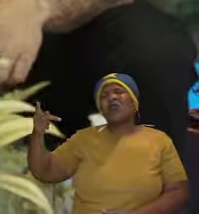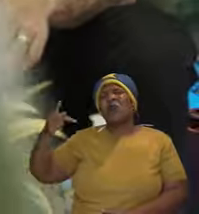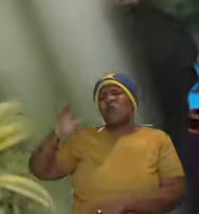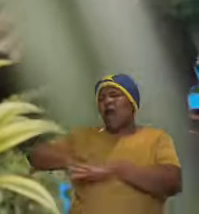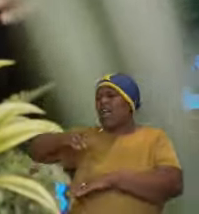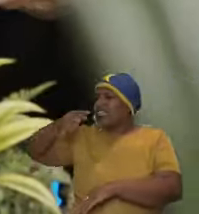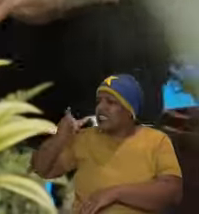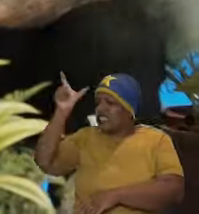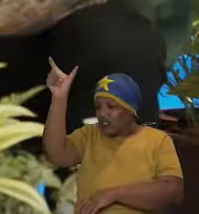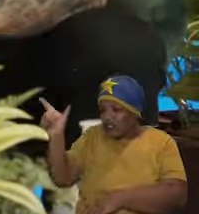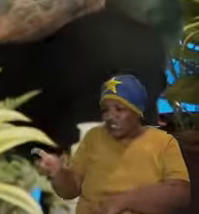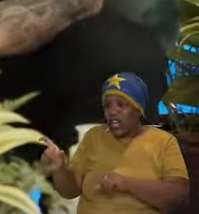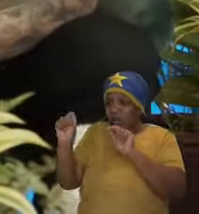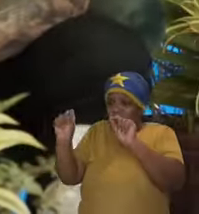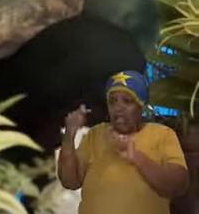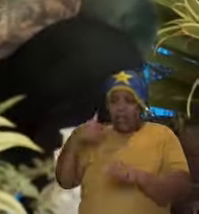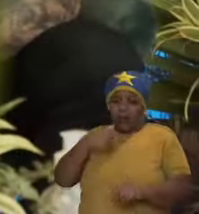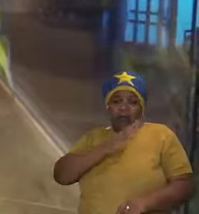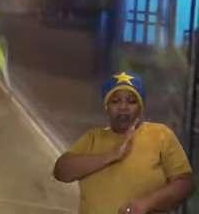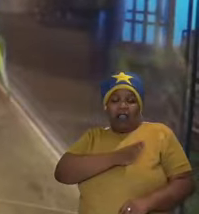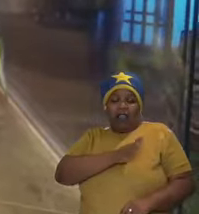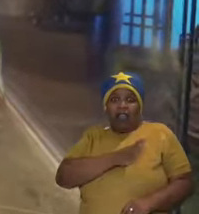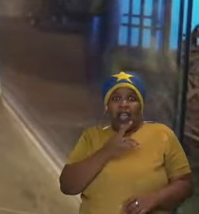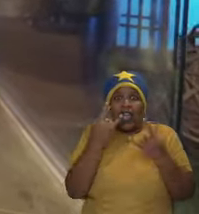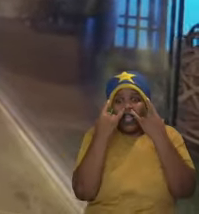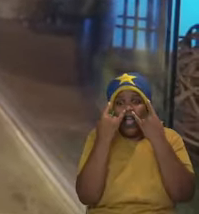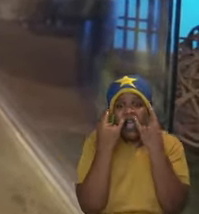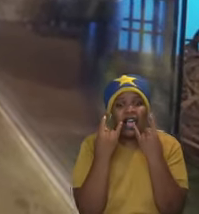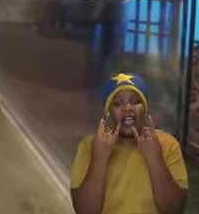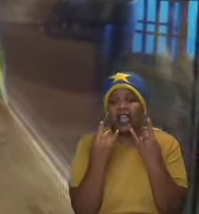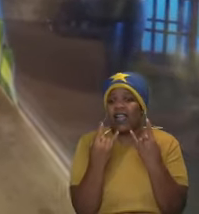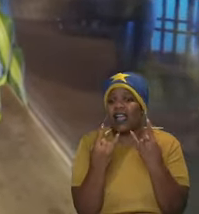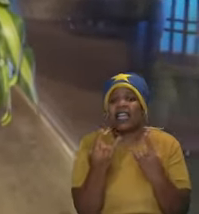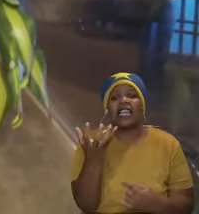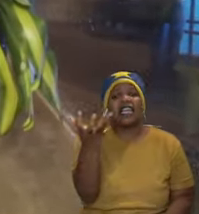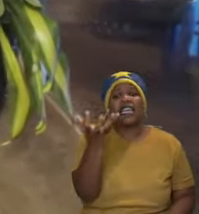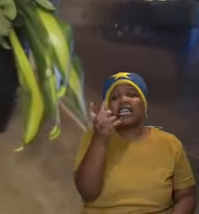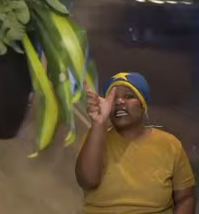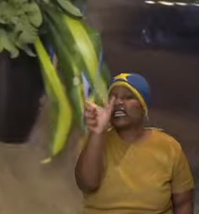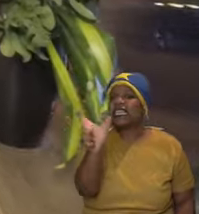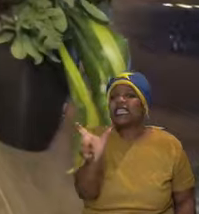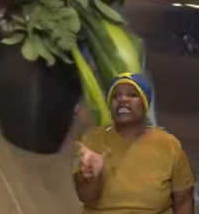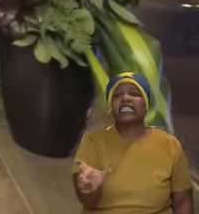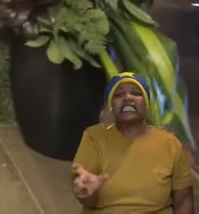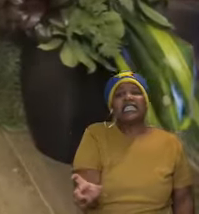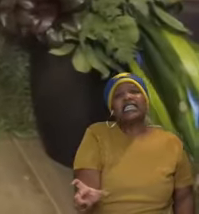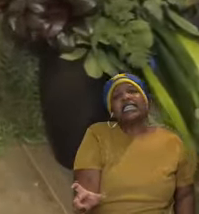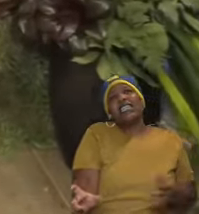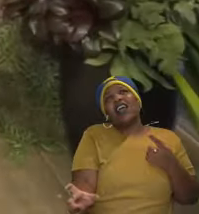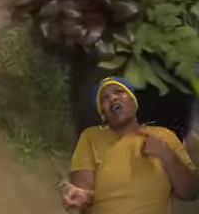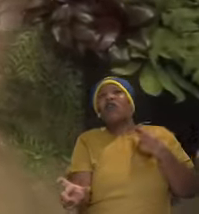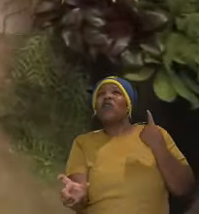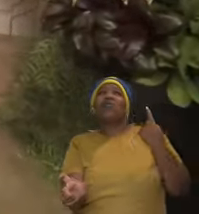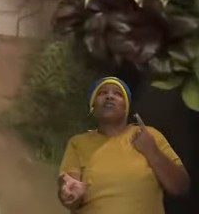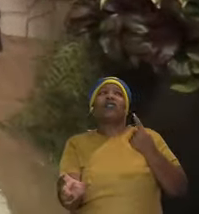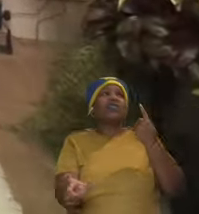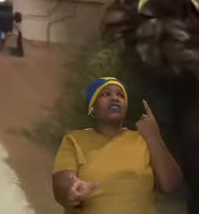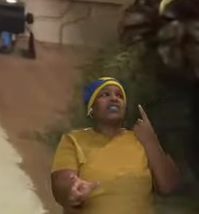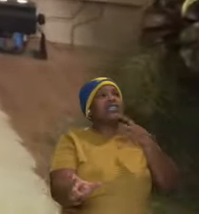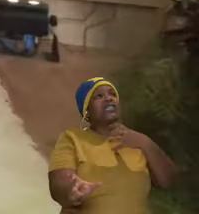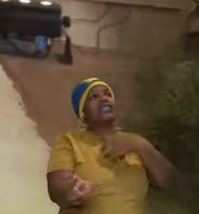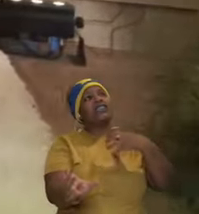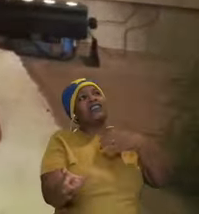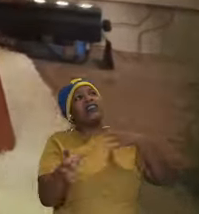coração. Quase uma obsessão, o meu desejo em te ter. Quando me vejo só com minha solidão, eu sinto